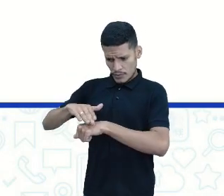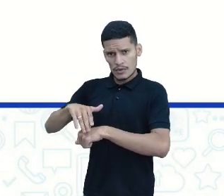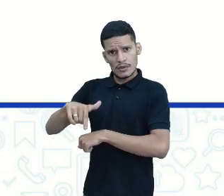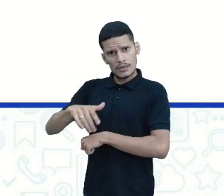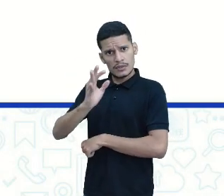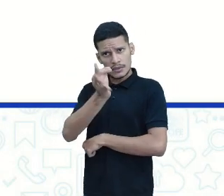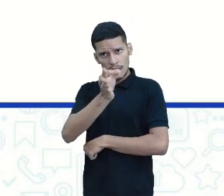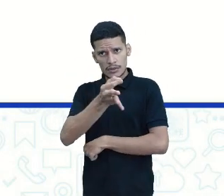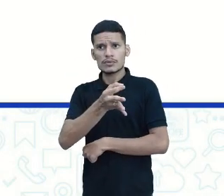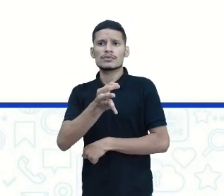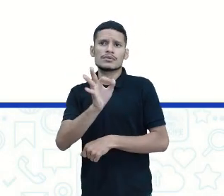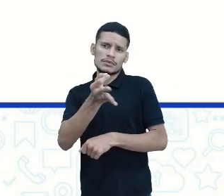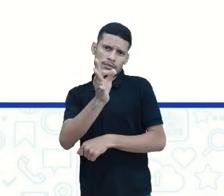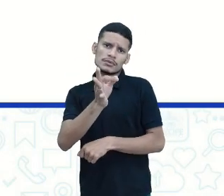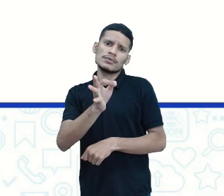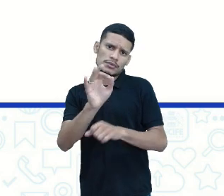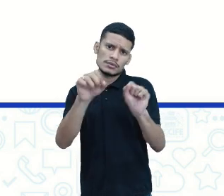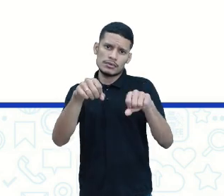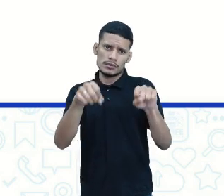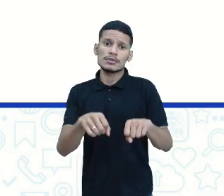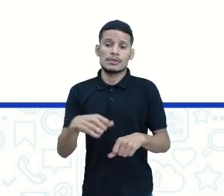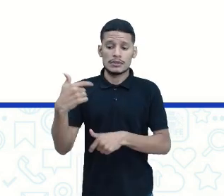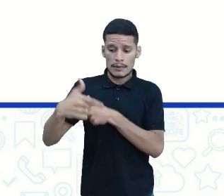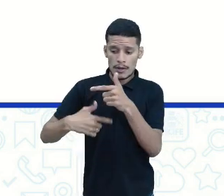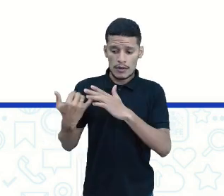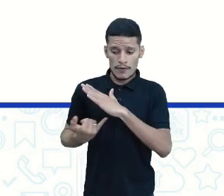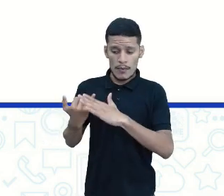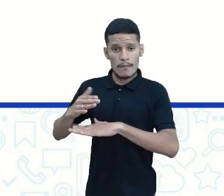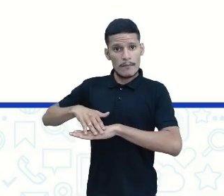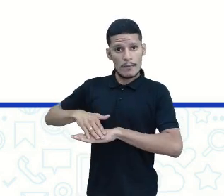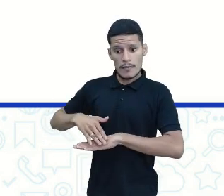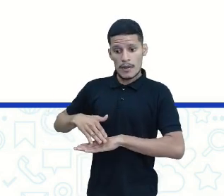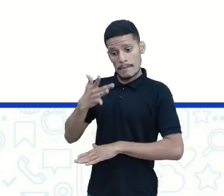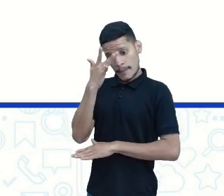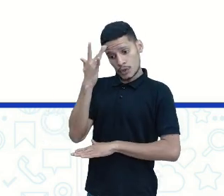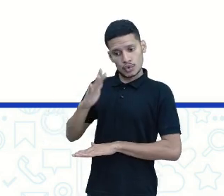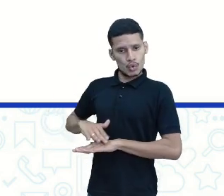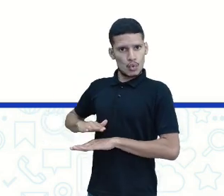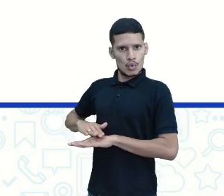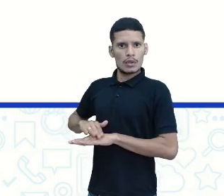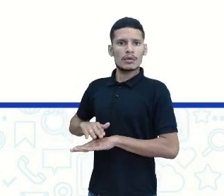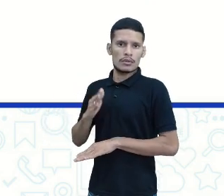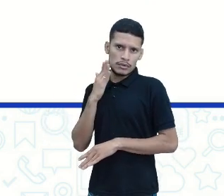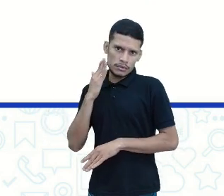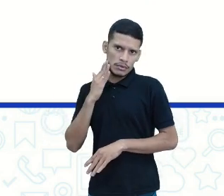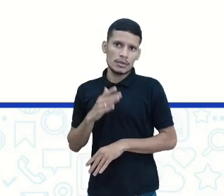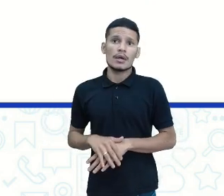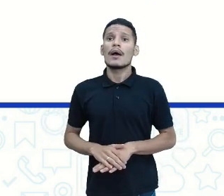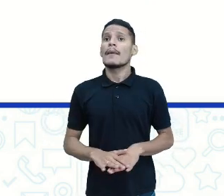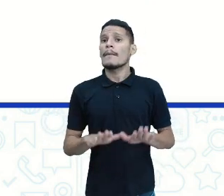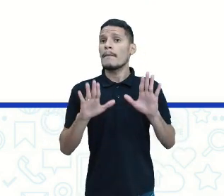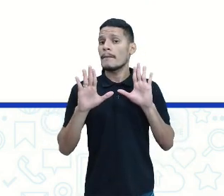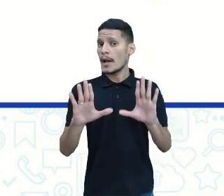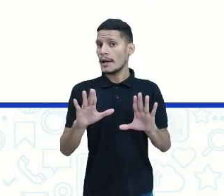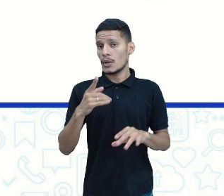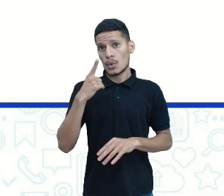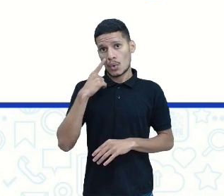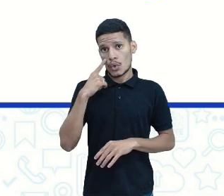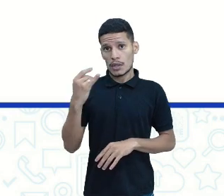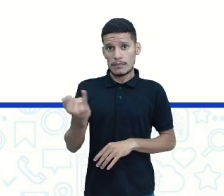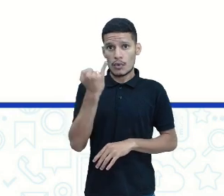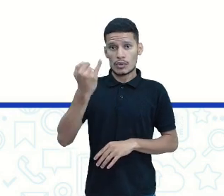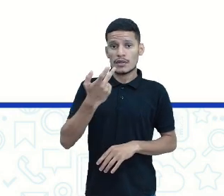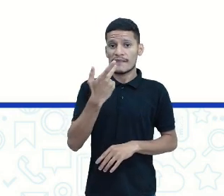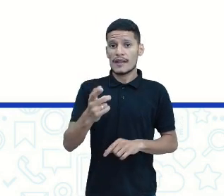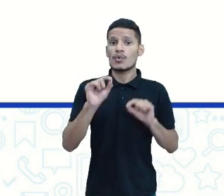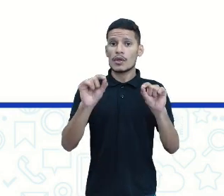certo? Certo, então é isso. O trabalho informal, ele está por conta própria, ela está por conta própria, tá? Agora, é importante